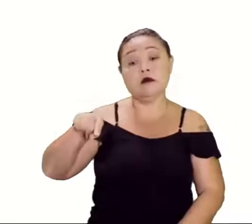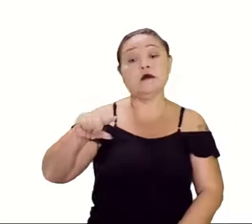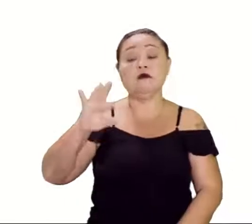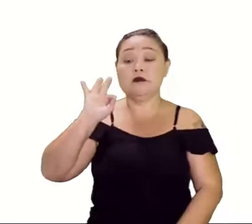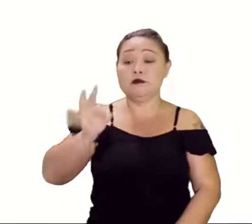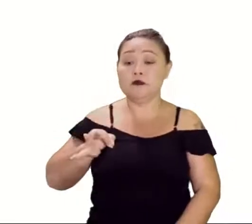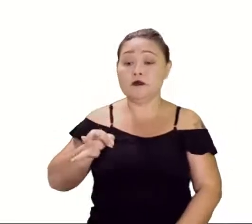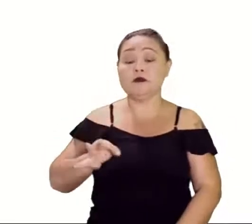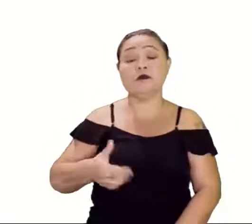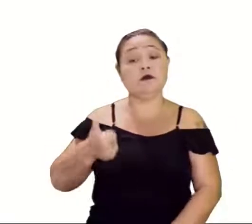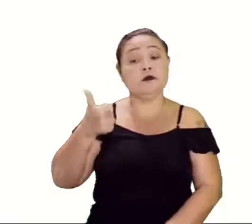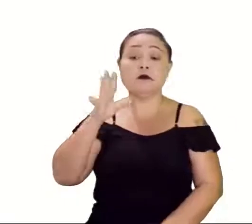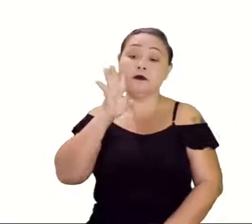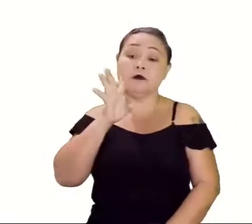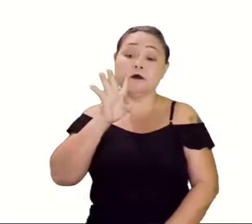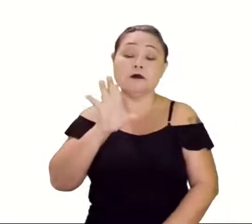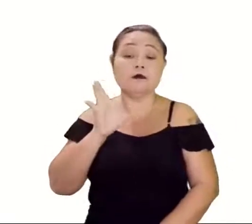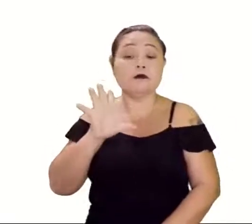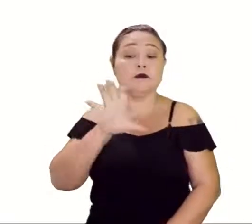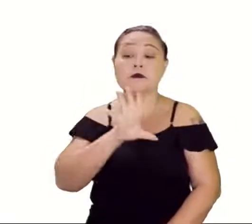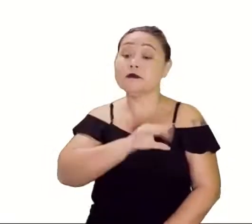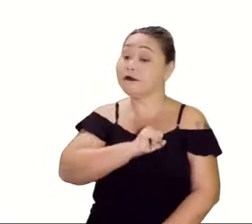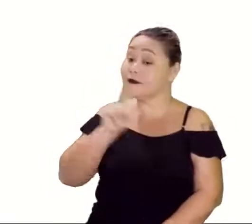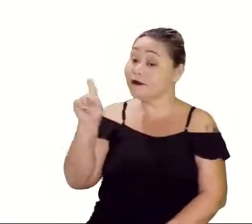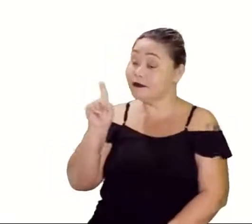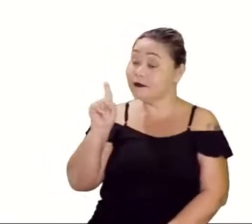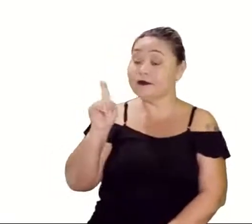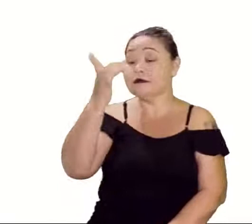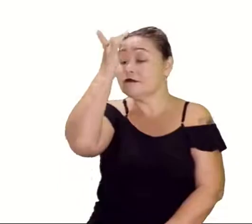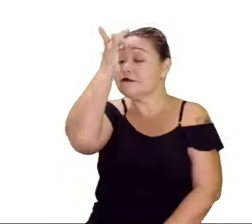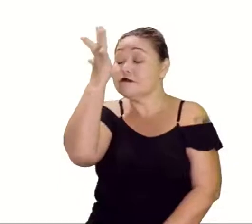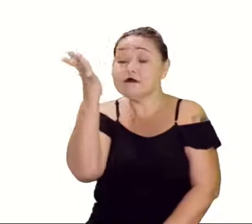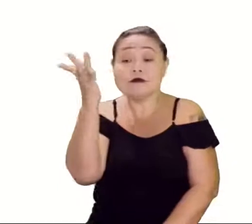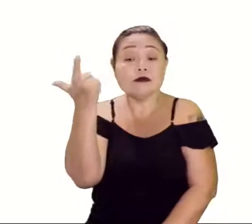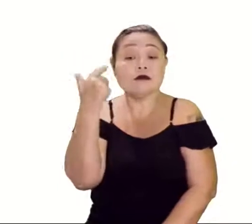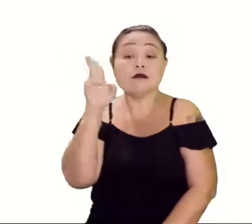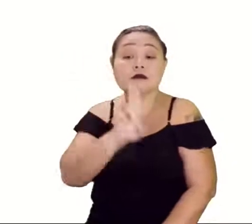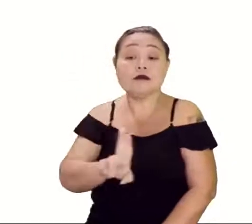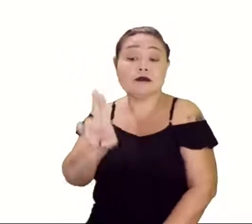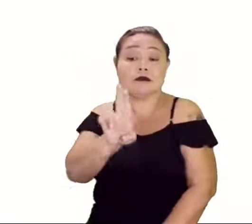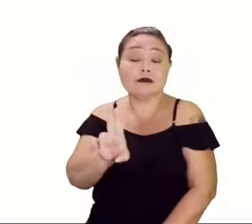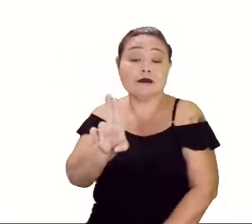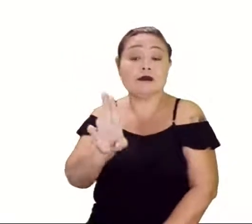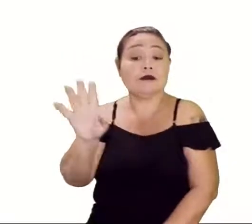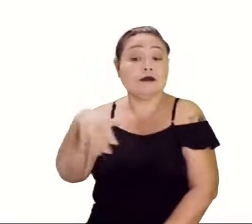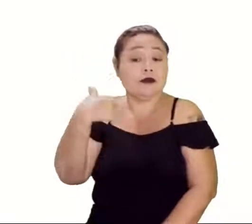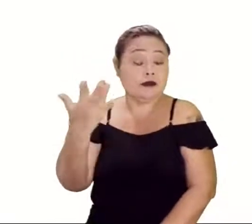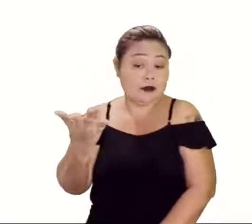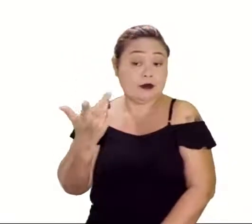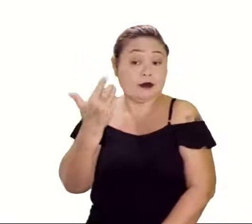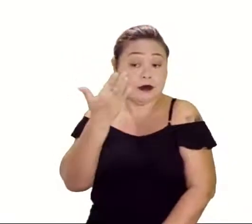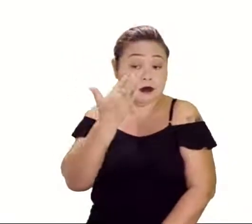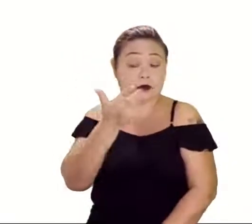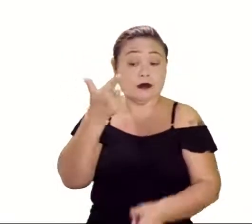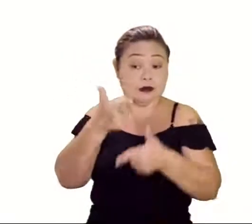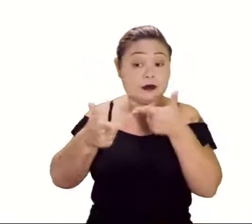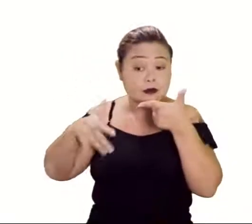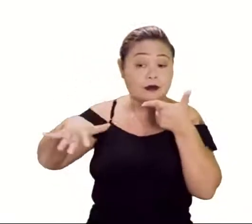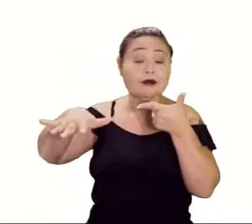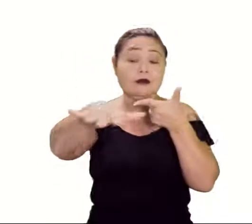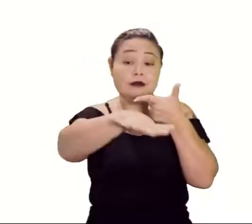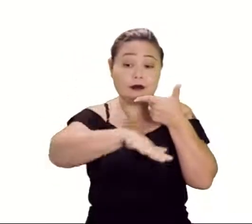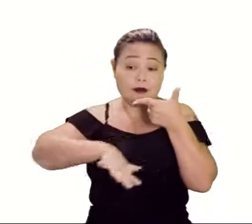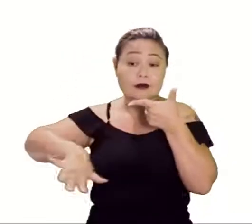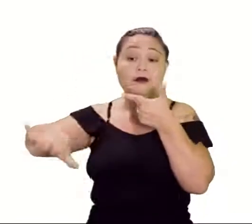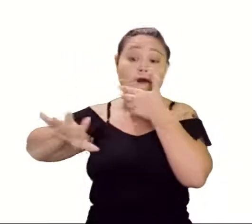Certinho? Certinho. Olha que legal, né? Adorei essa. Muito fácil, bem aplicada e a gente vê os problemas envolvendo aí